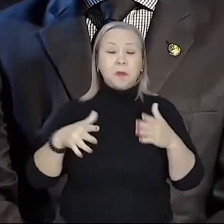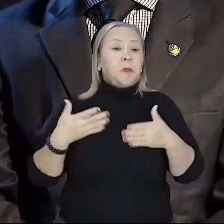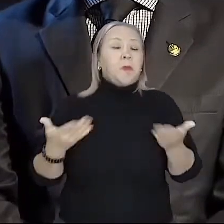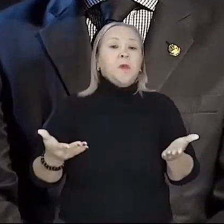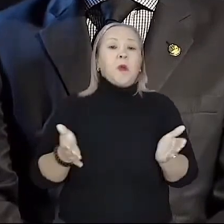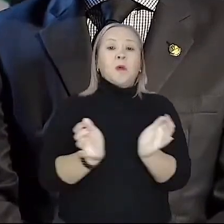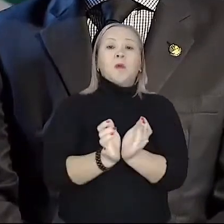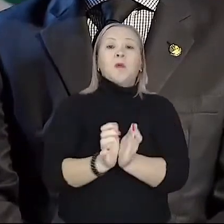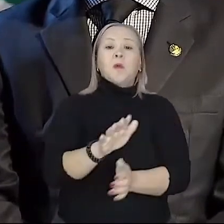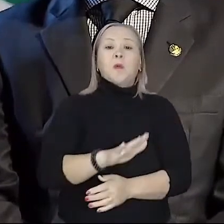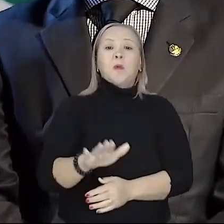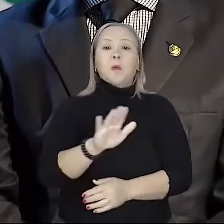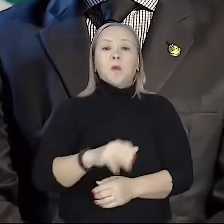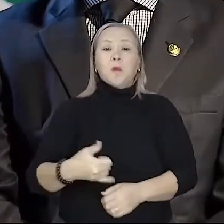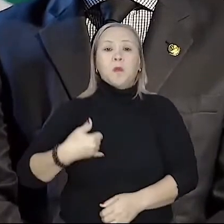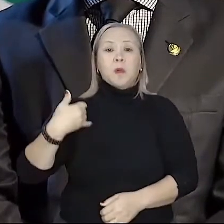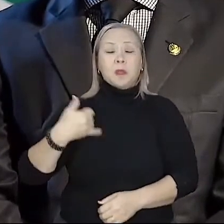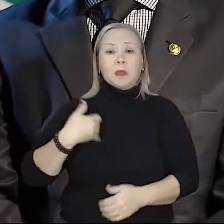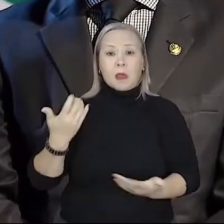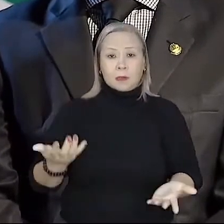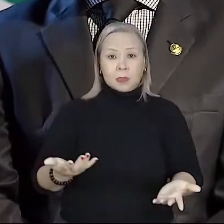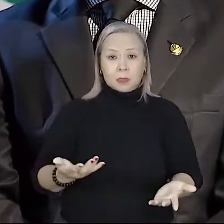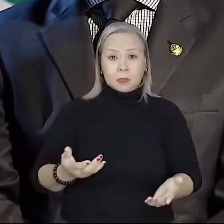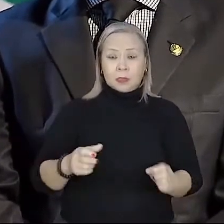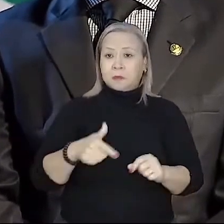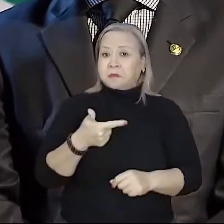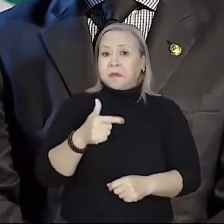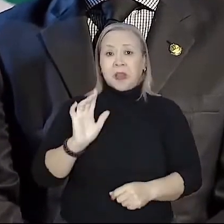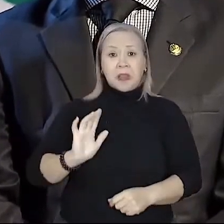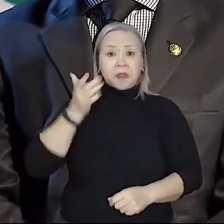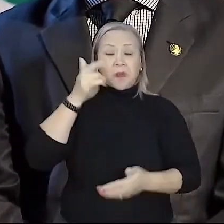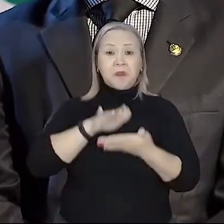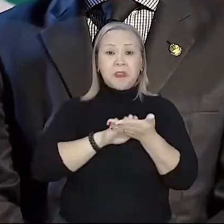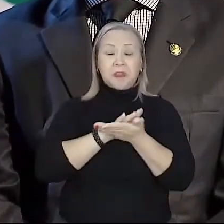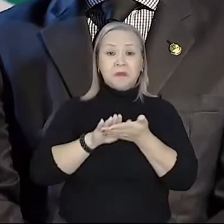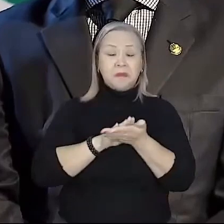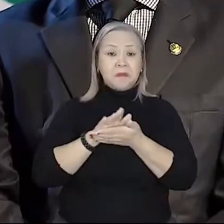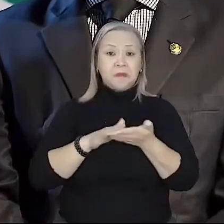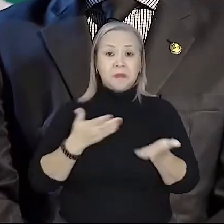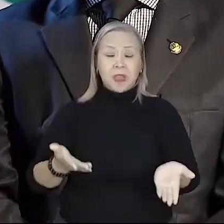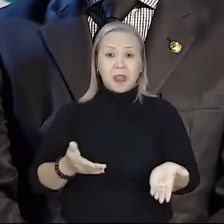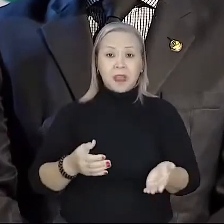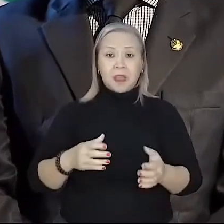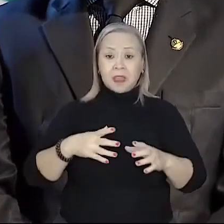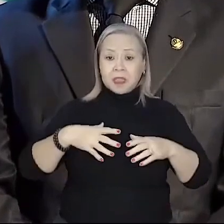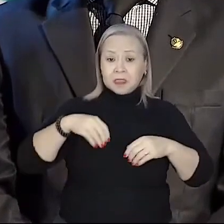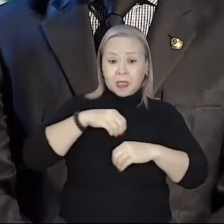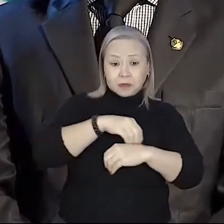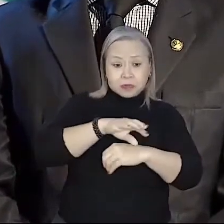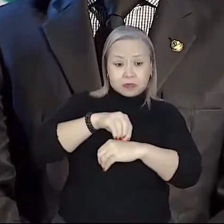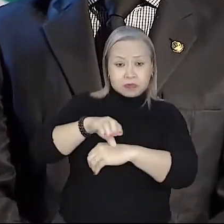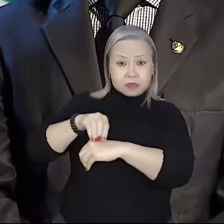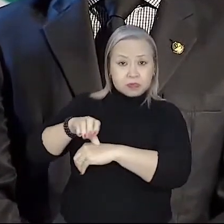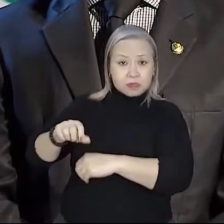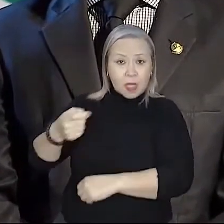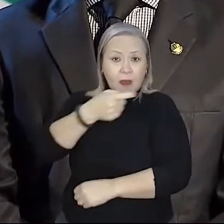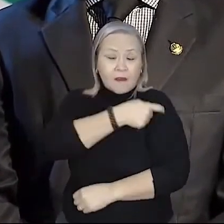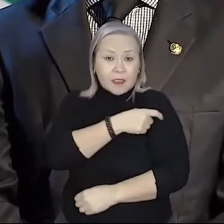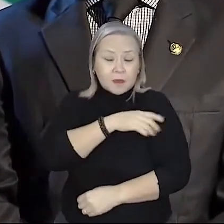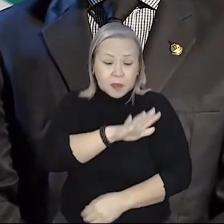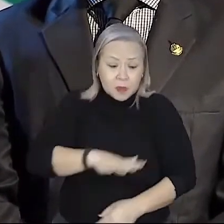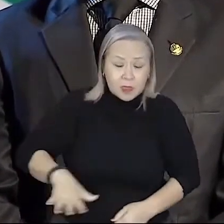grupo etário. Mas uma medida anterior não foi tomada, que é a extensão da vacinação para todas as crianças, os bebês